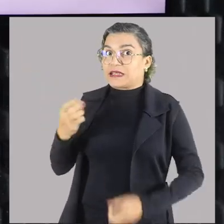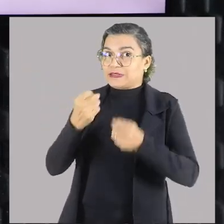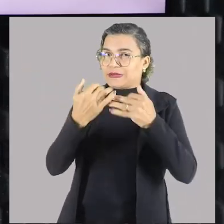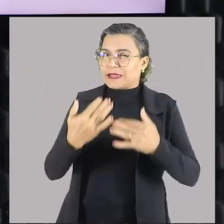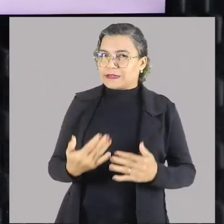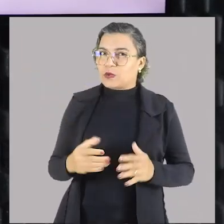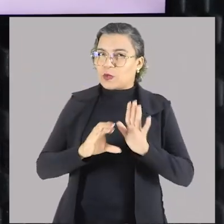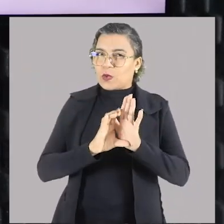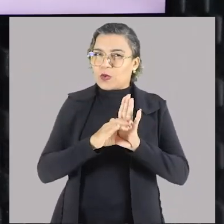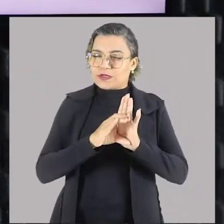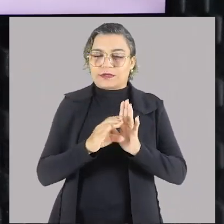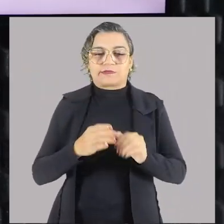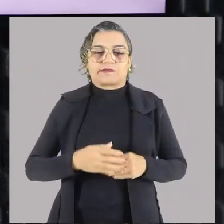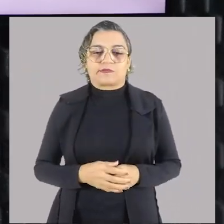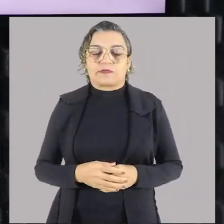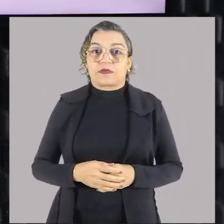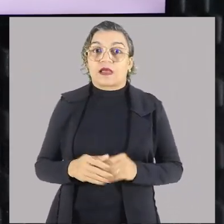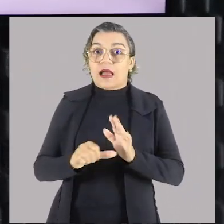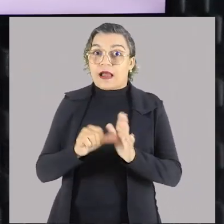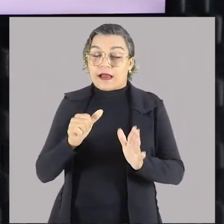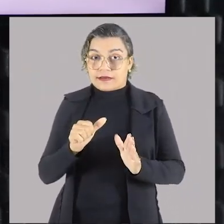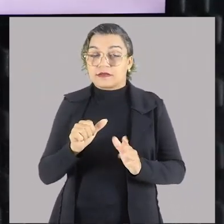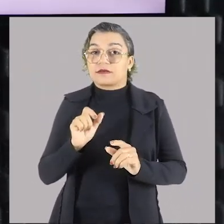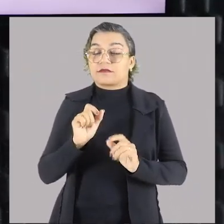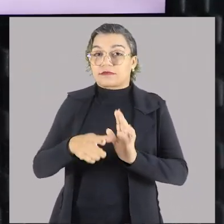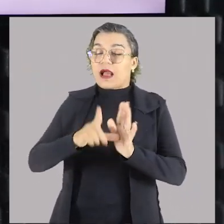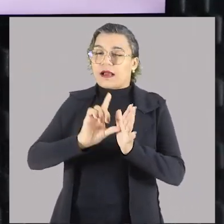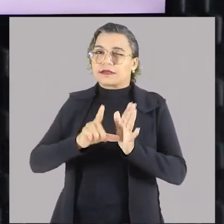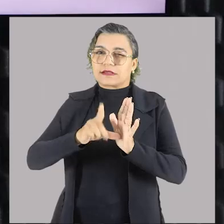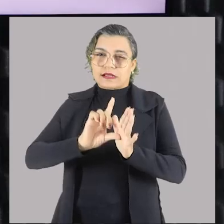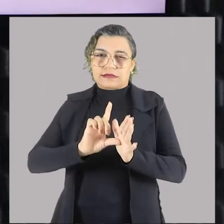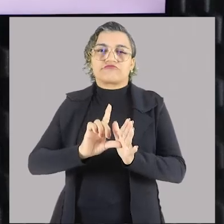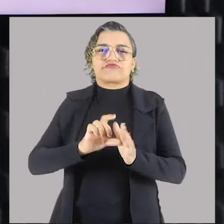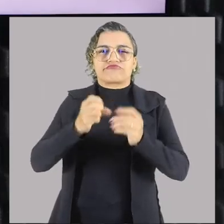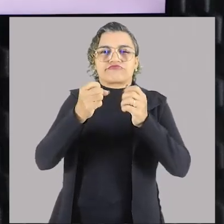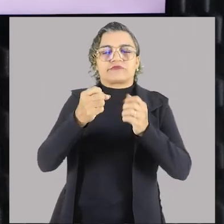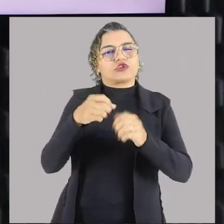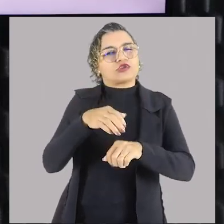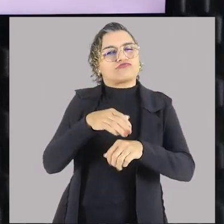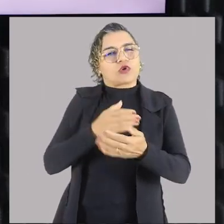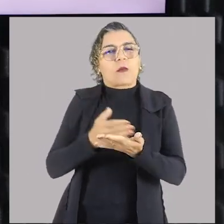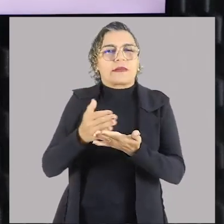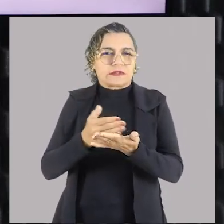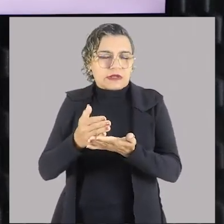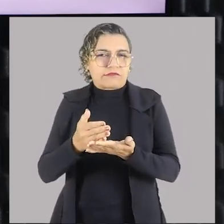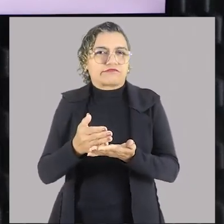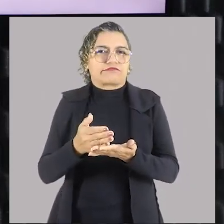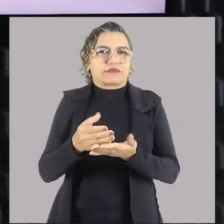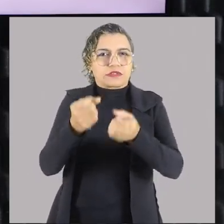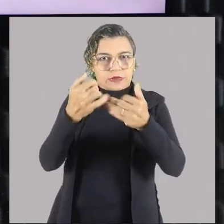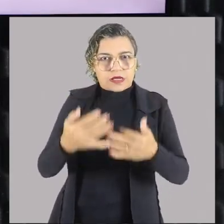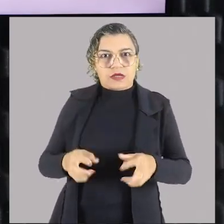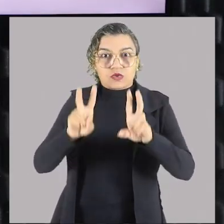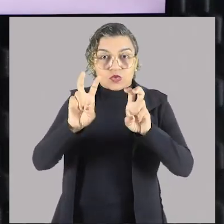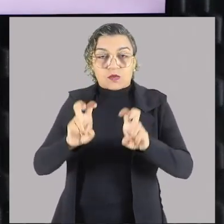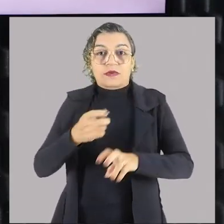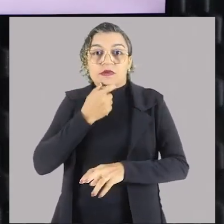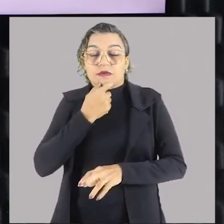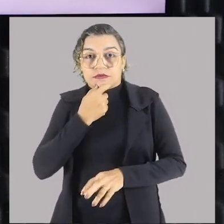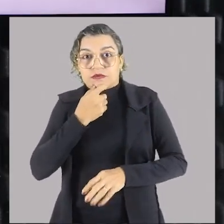Tá? Então, vamos falar um pouquinho primeiro, antes de iniciar e de falar especificamente da língua inglesa, falando